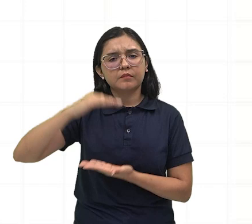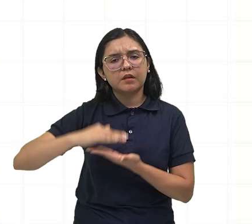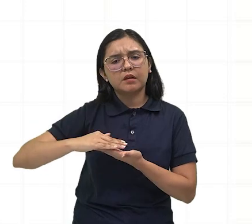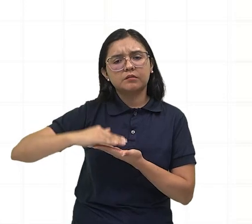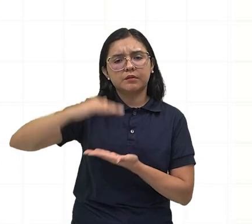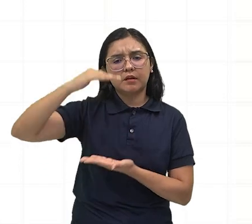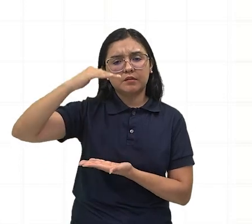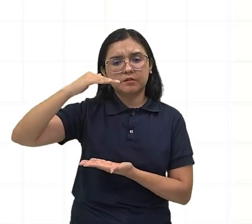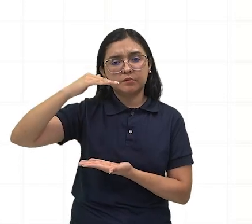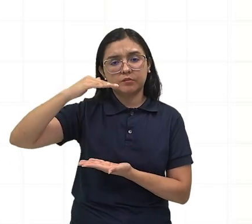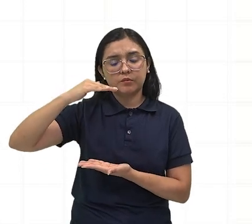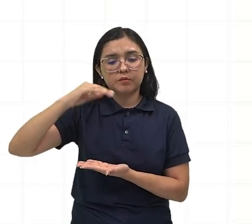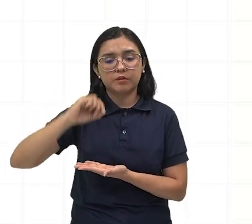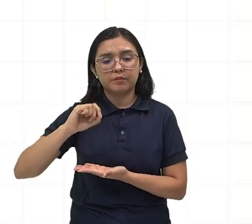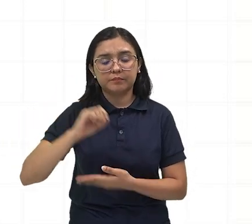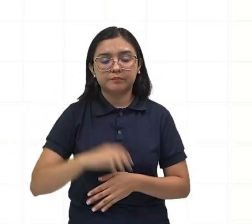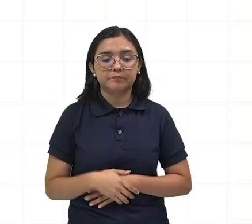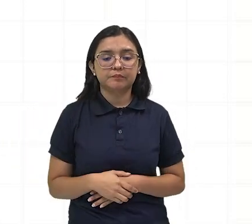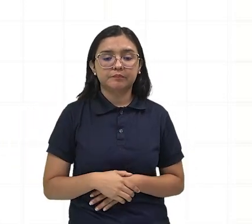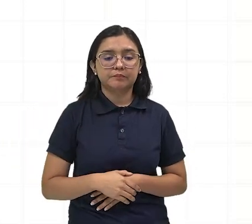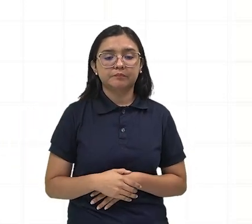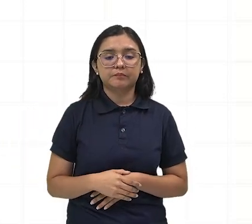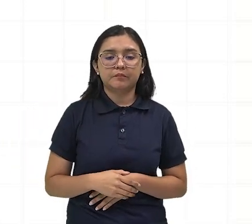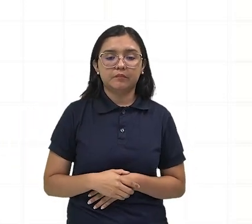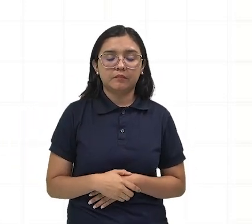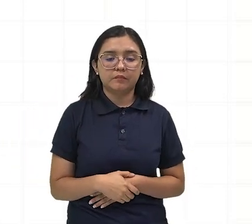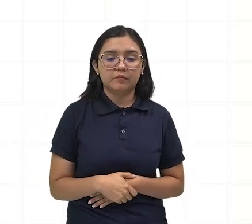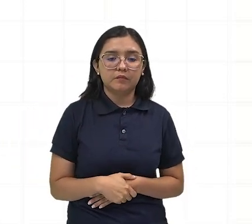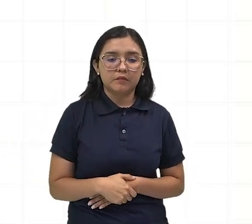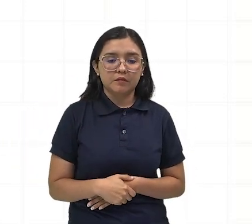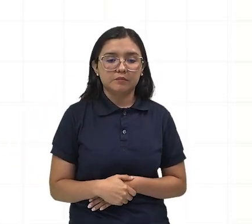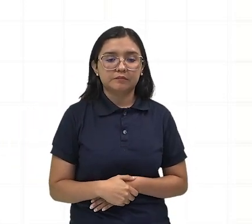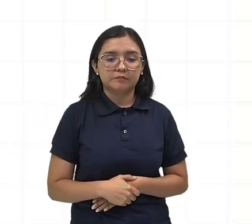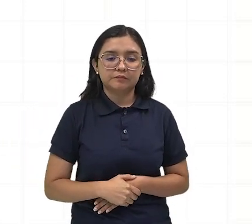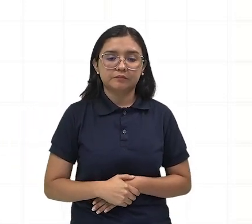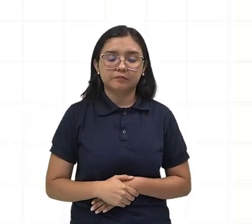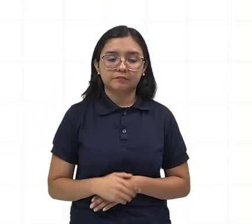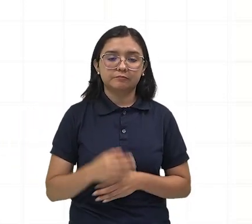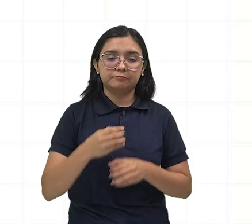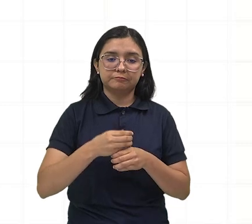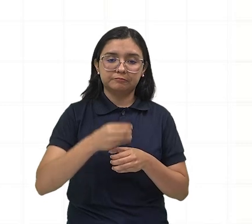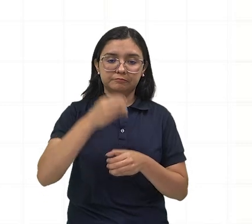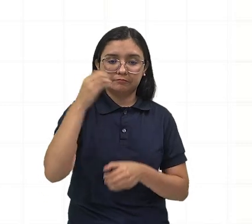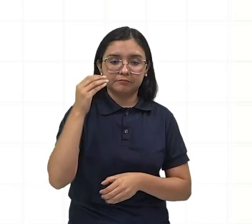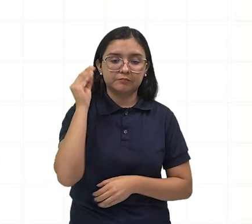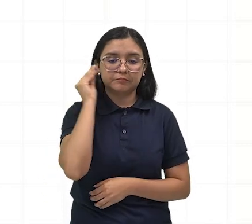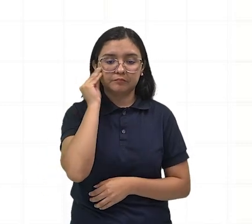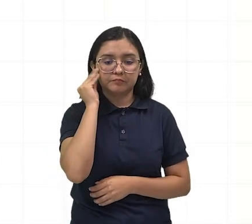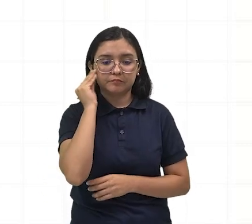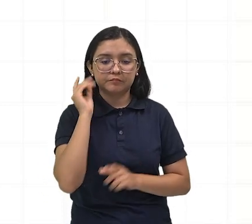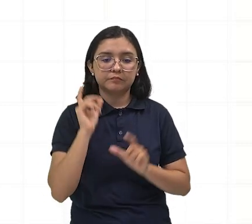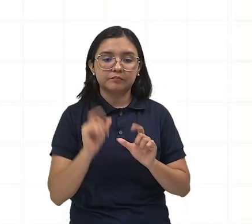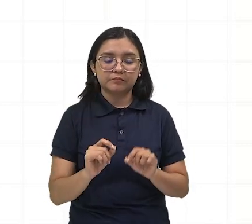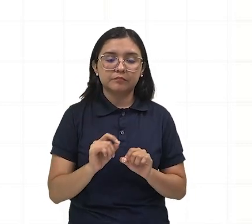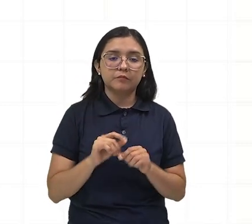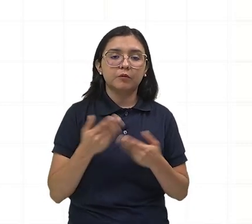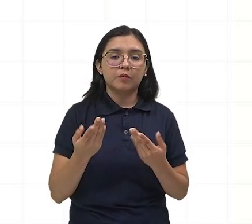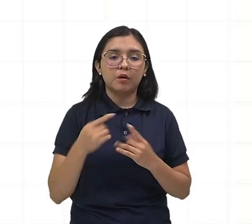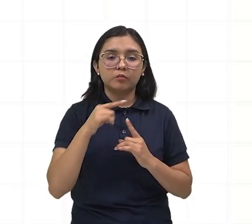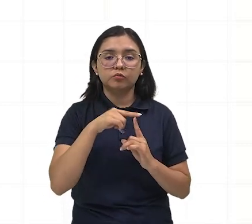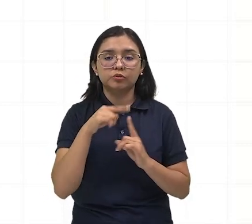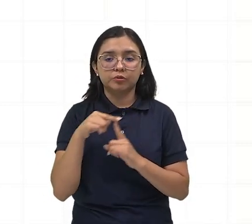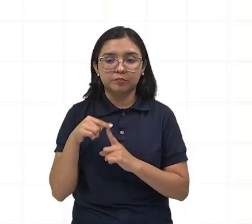altura, quando ela está, né? Nós estamos falando aqui de um cilindro, nós já veremos aqui a classificação dele,